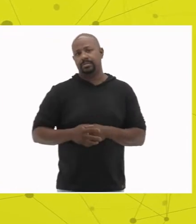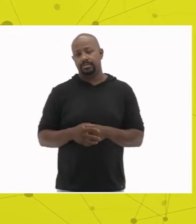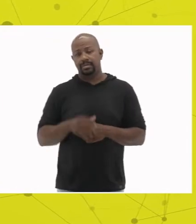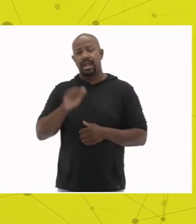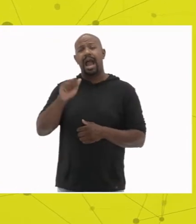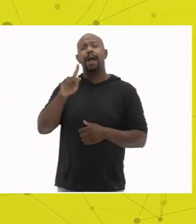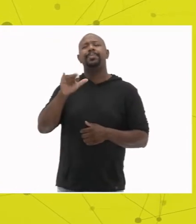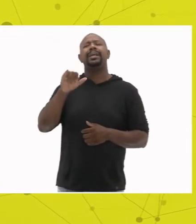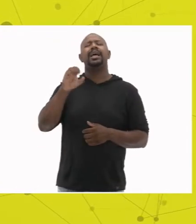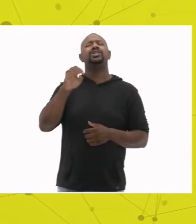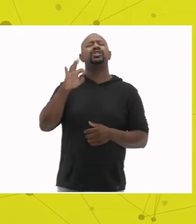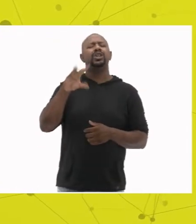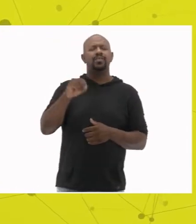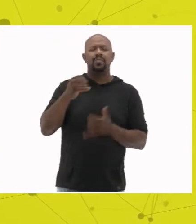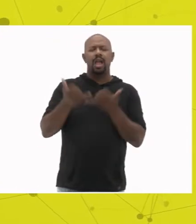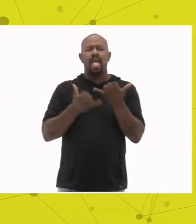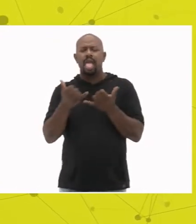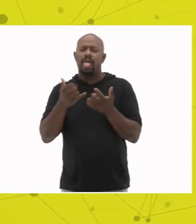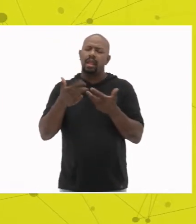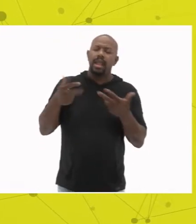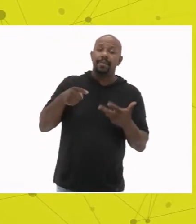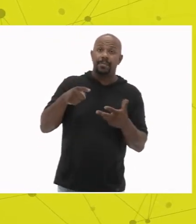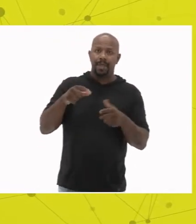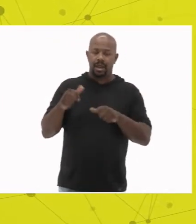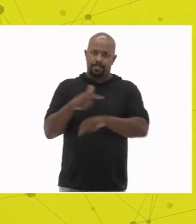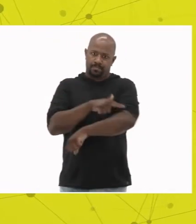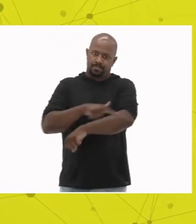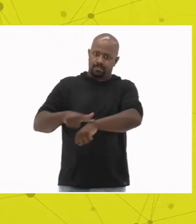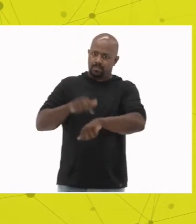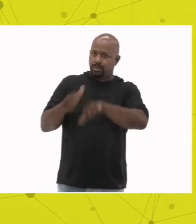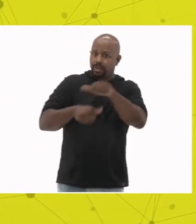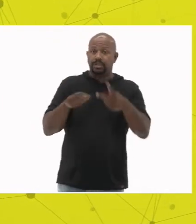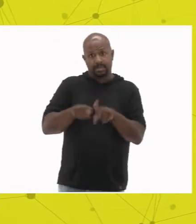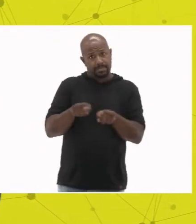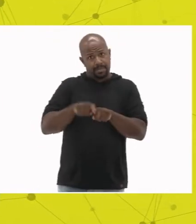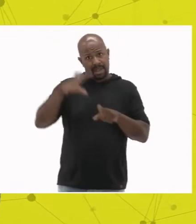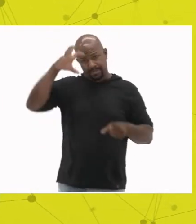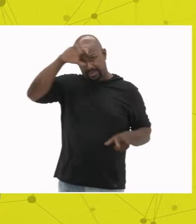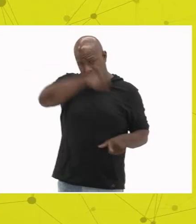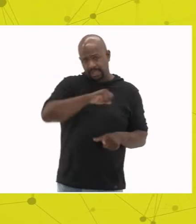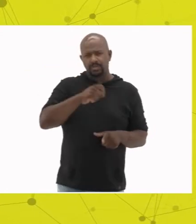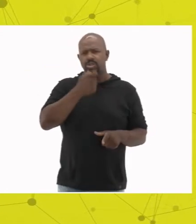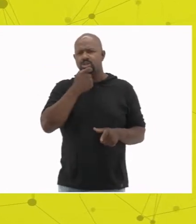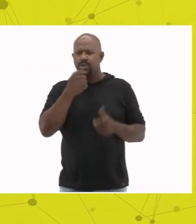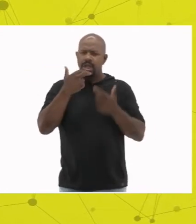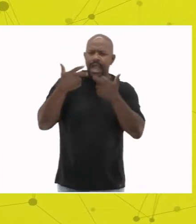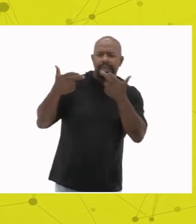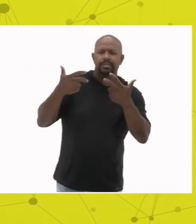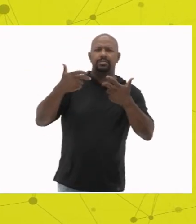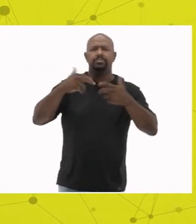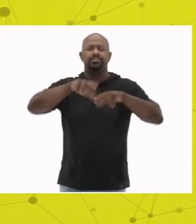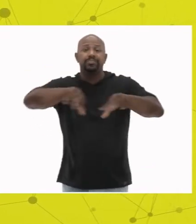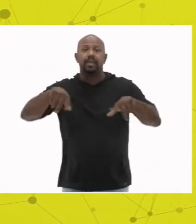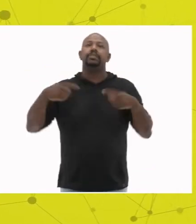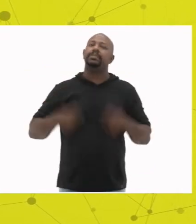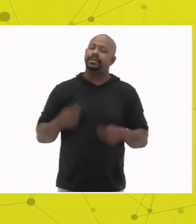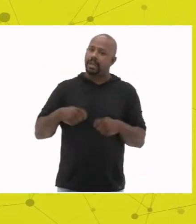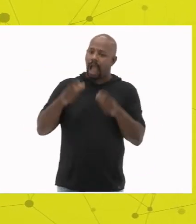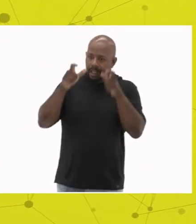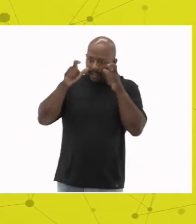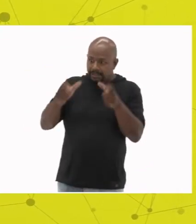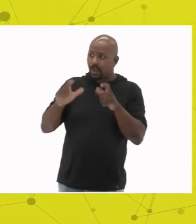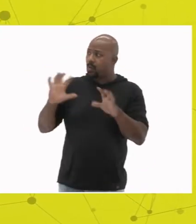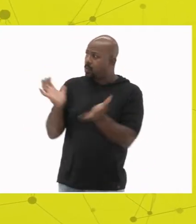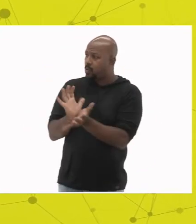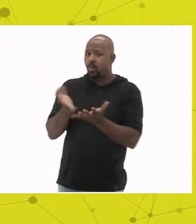rapidamente. Aplicativos gamificados para mudança comportamental e para aprendizagem de idiomas são exemplos de processos que carecem de uma